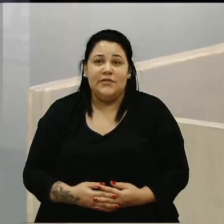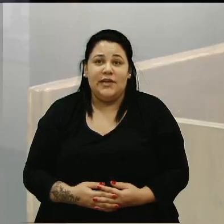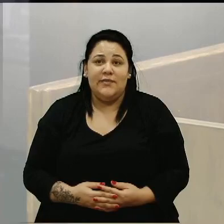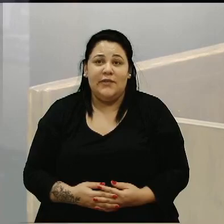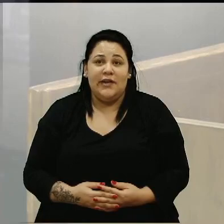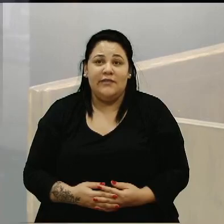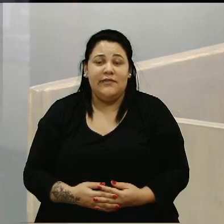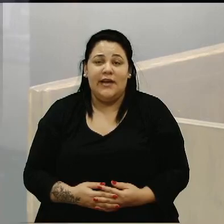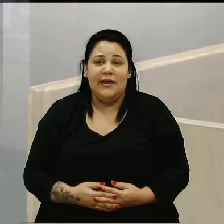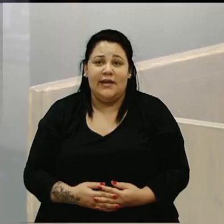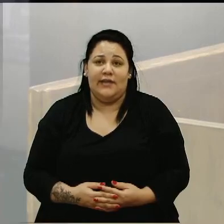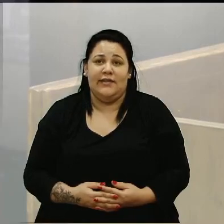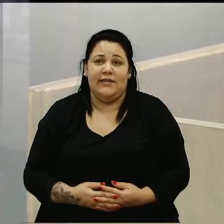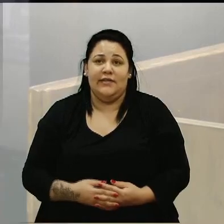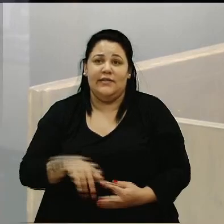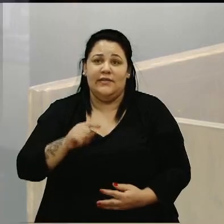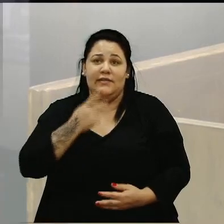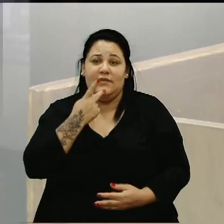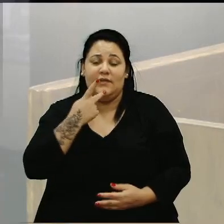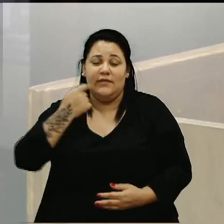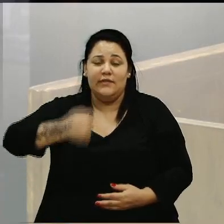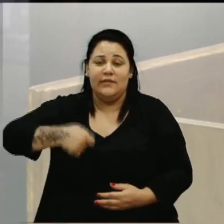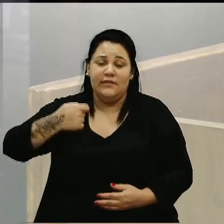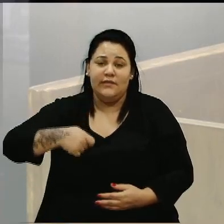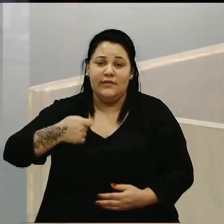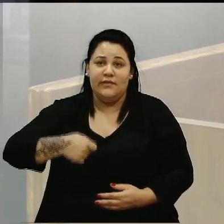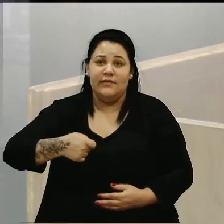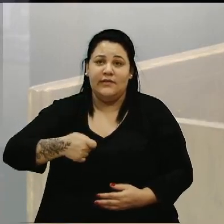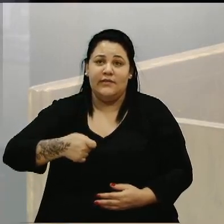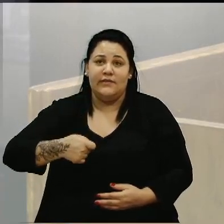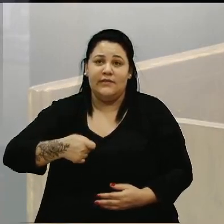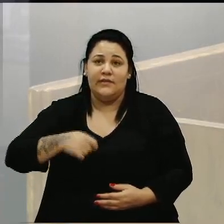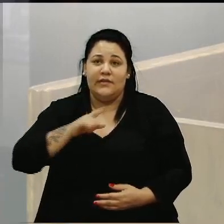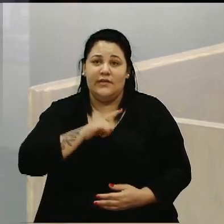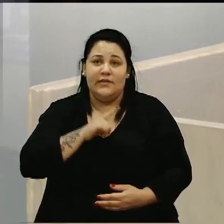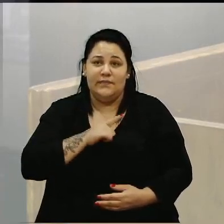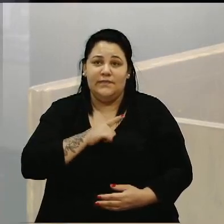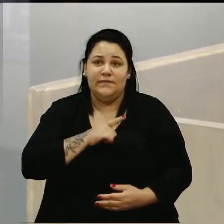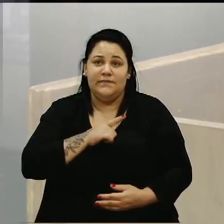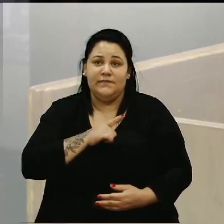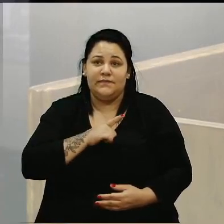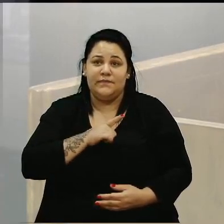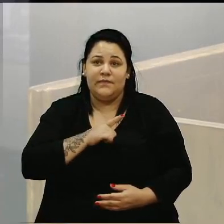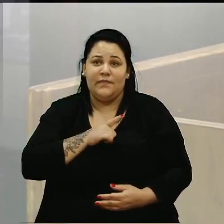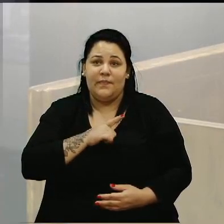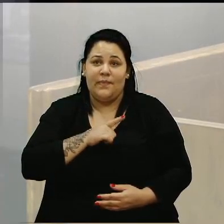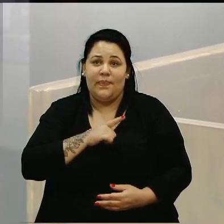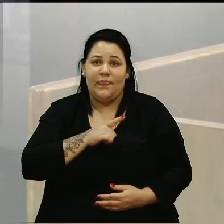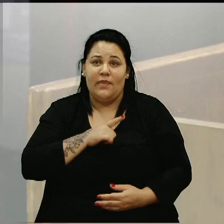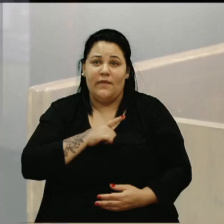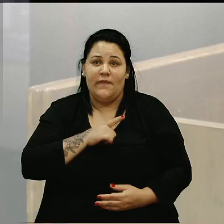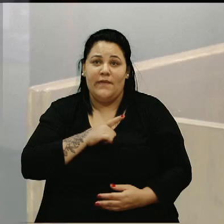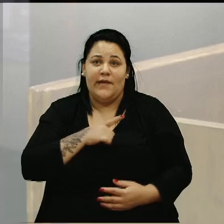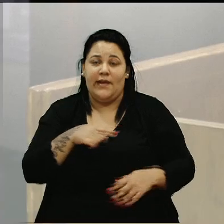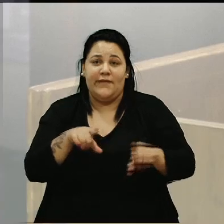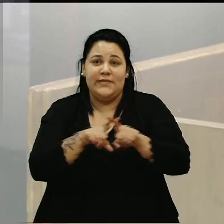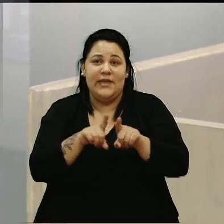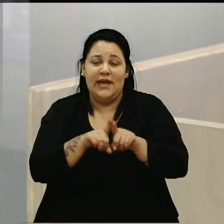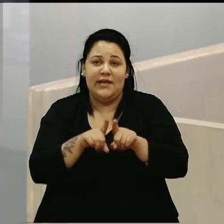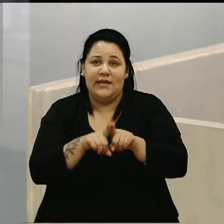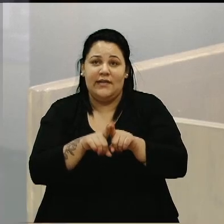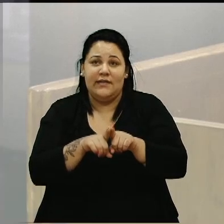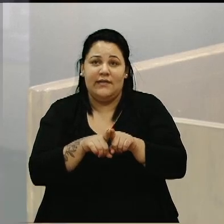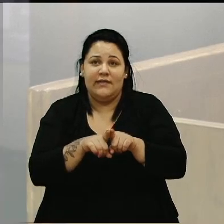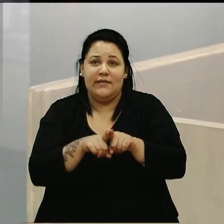as especialidades, né, que a gente precisa ter um reforço. E também dizer que a gente teve